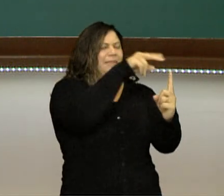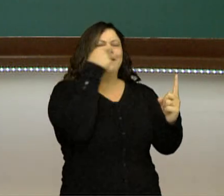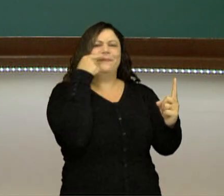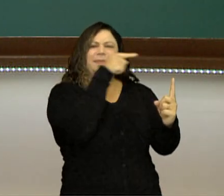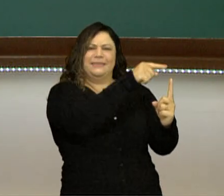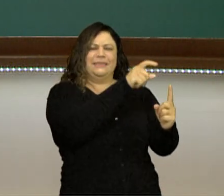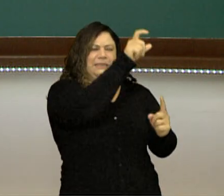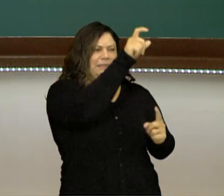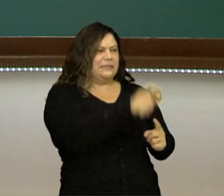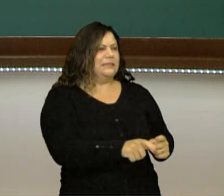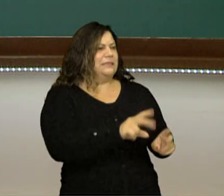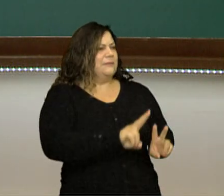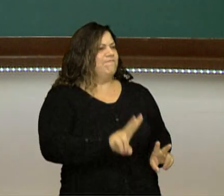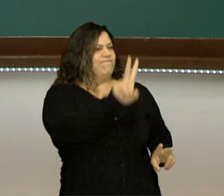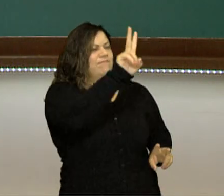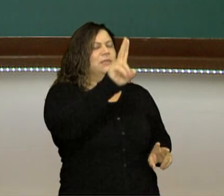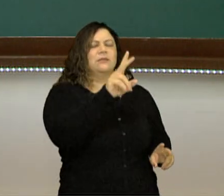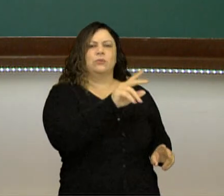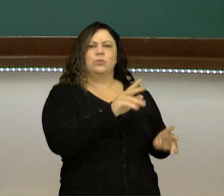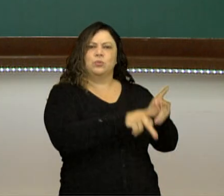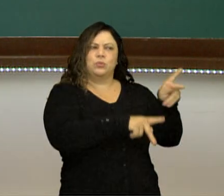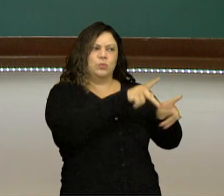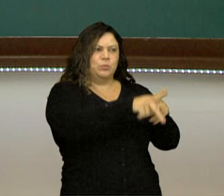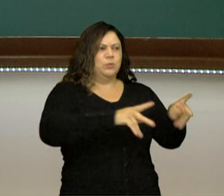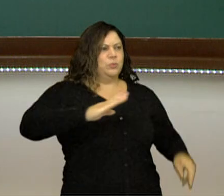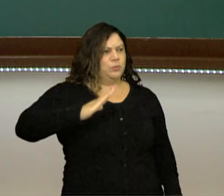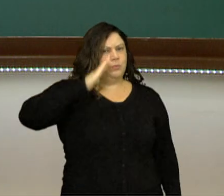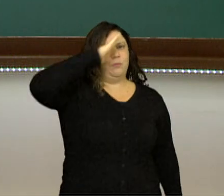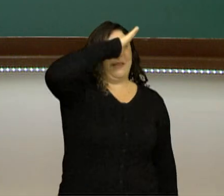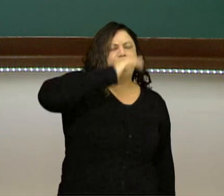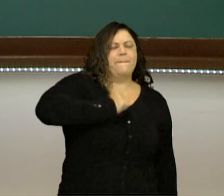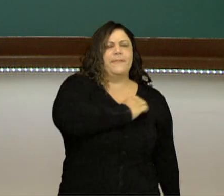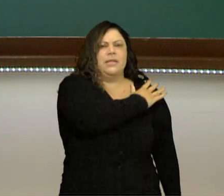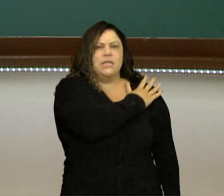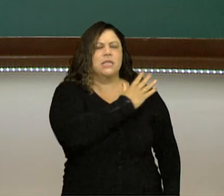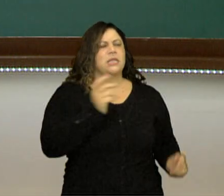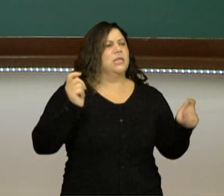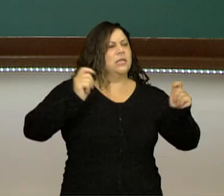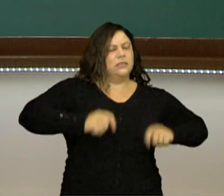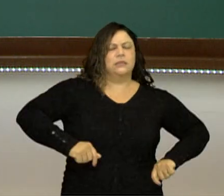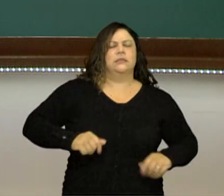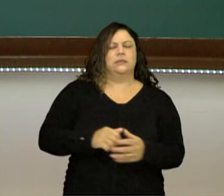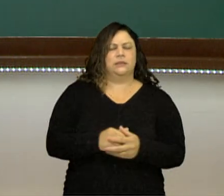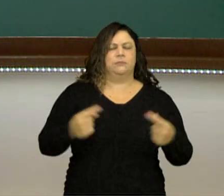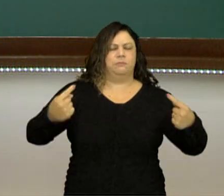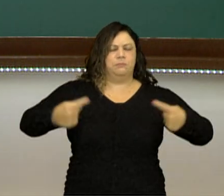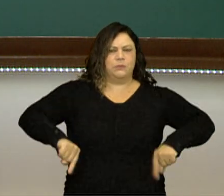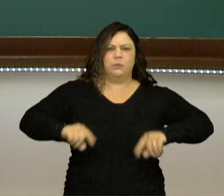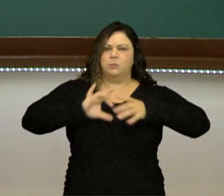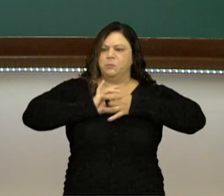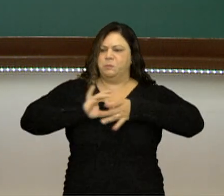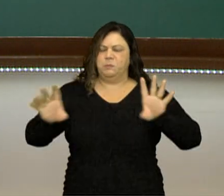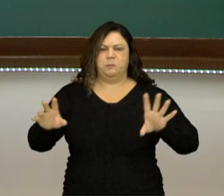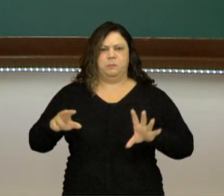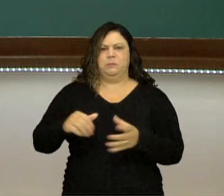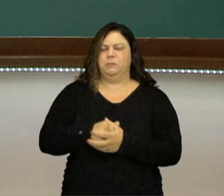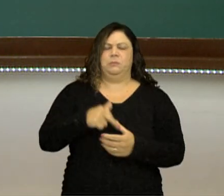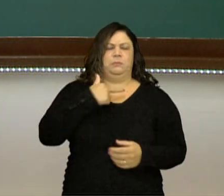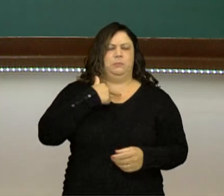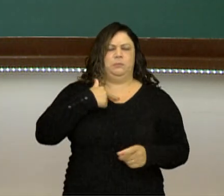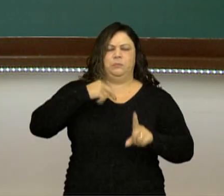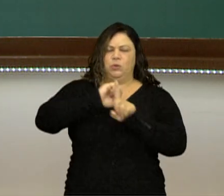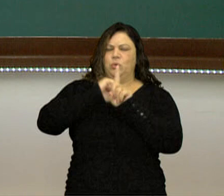de seu povo, o militarismo, o pensamento tanto anti-liberalismo político e